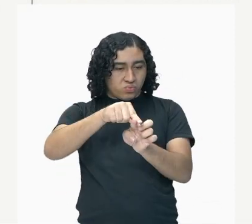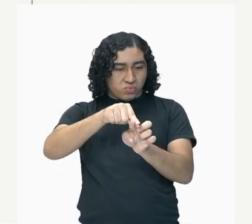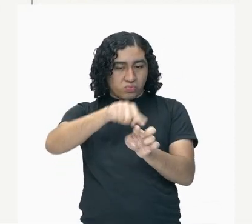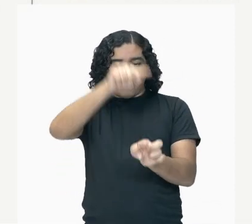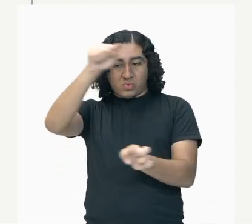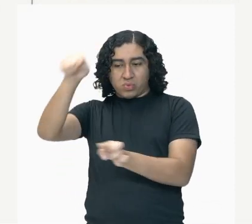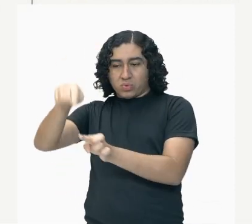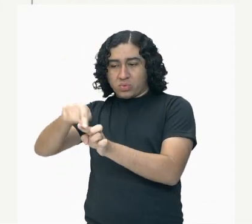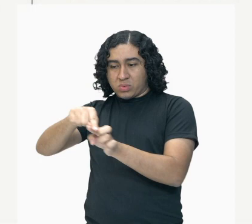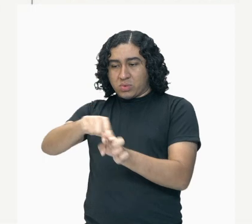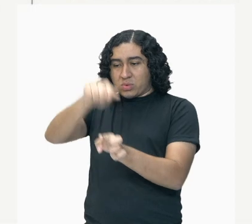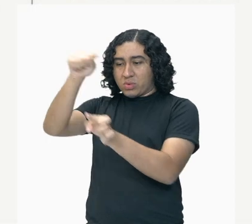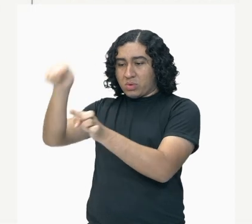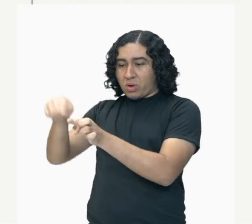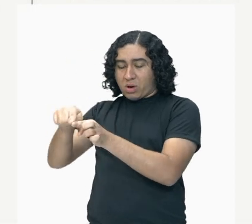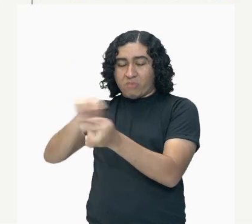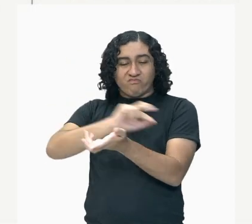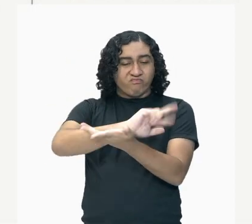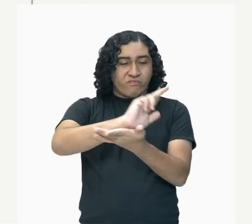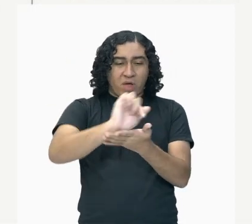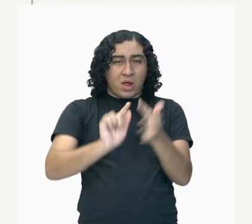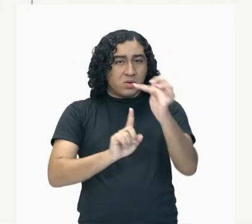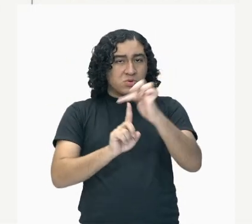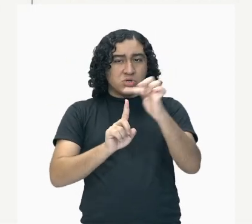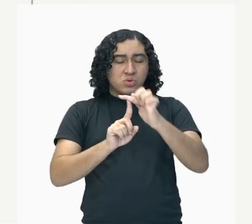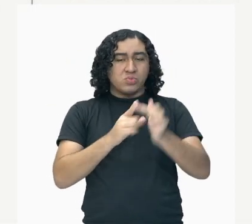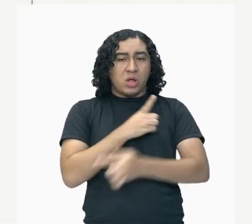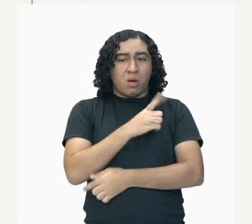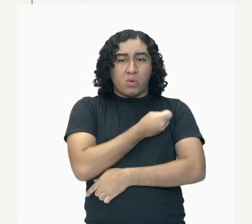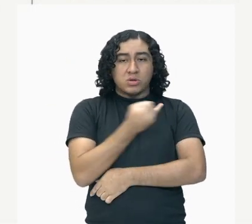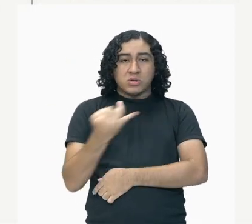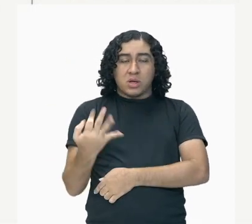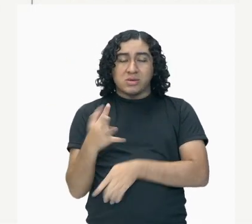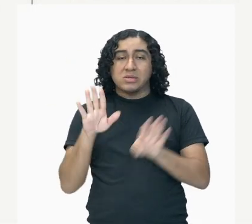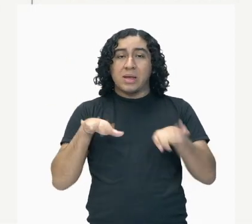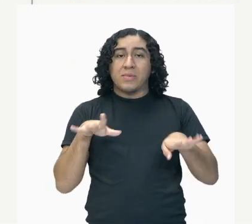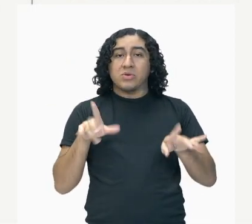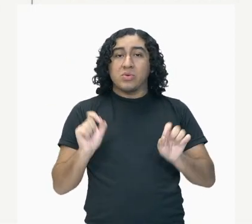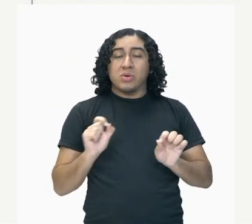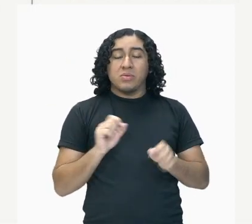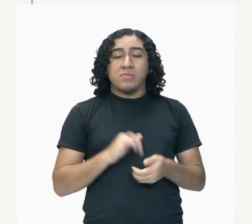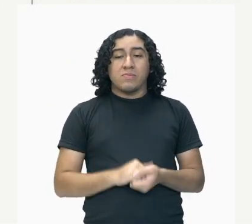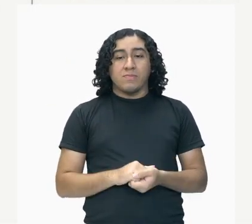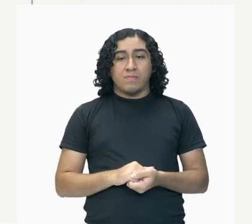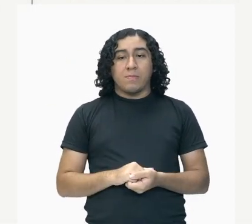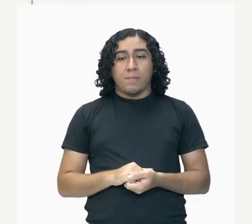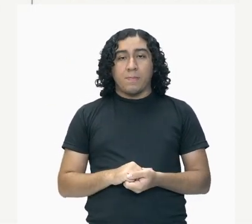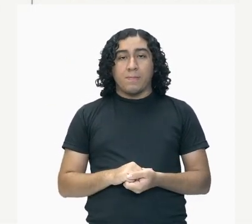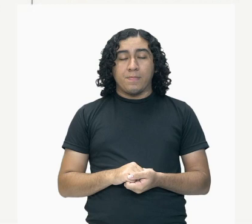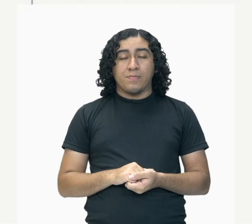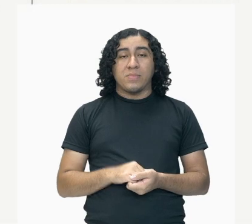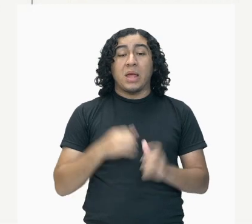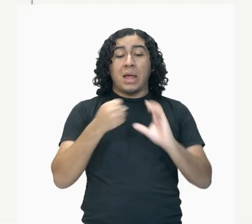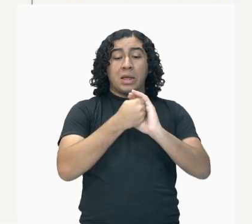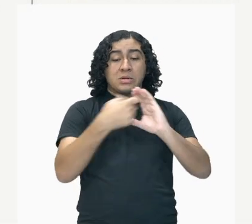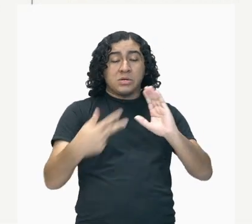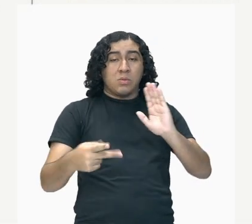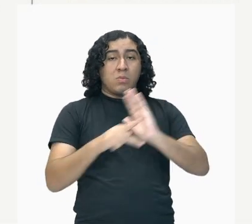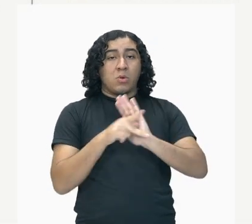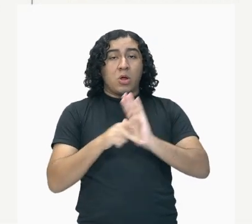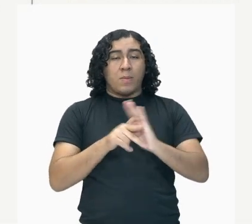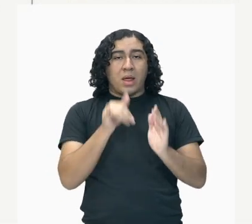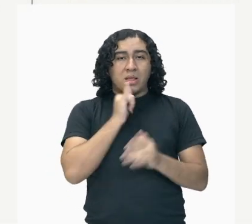tem três ventres quatro ventres aí depende do tamanho né da Depende de características da onda como